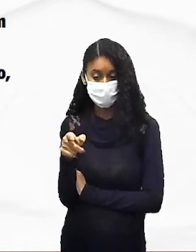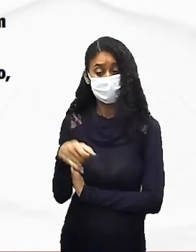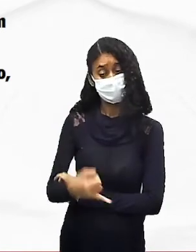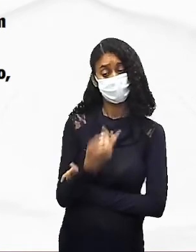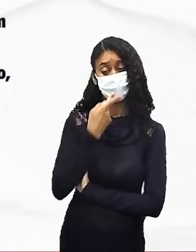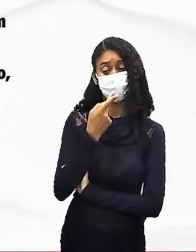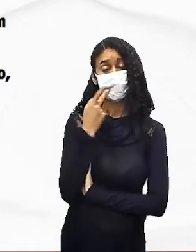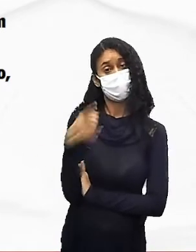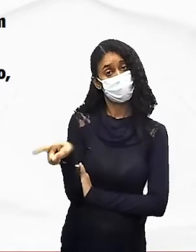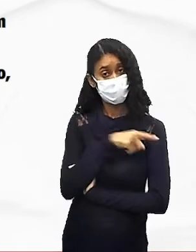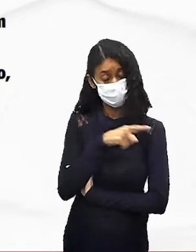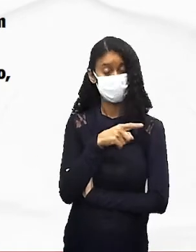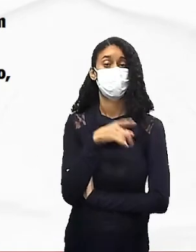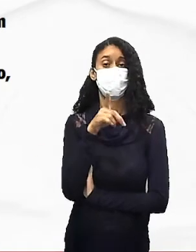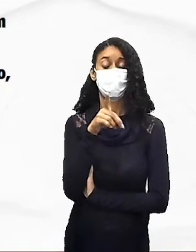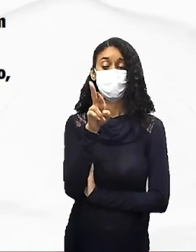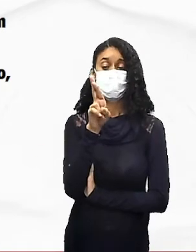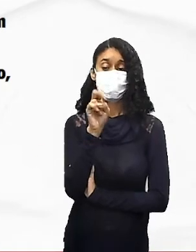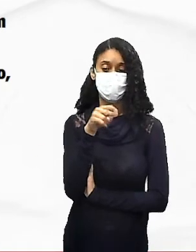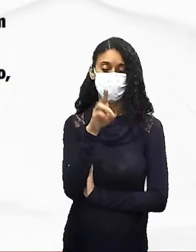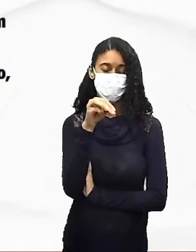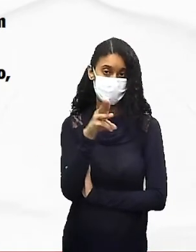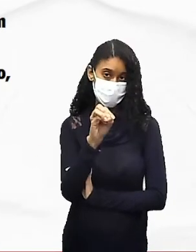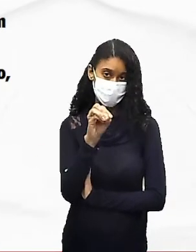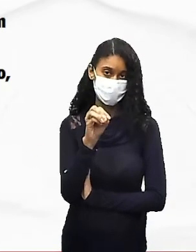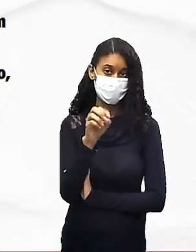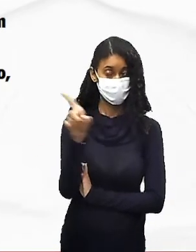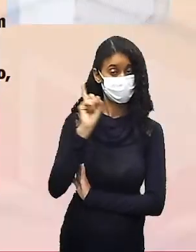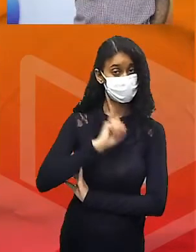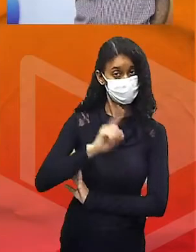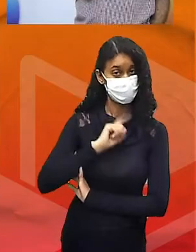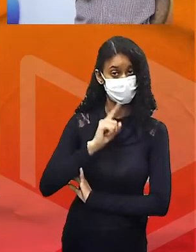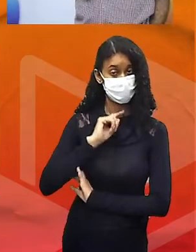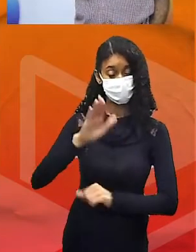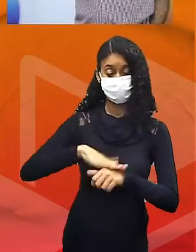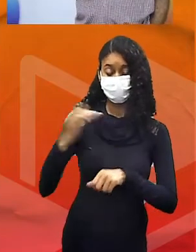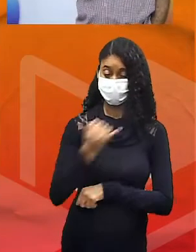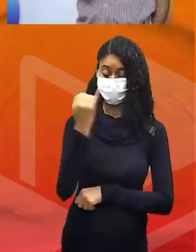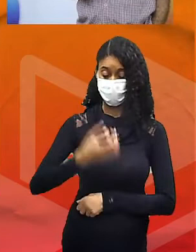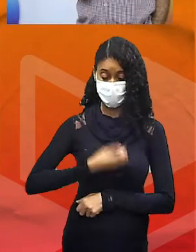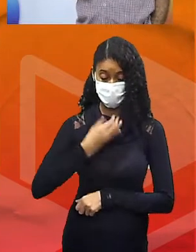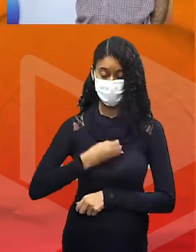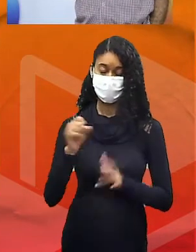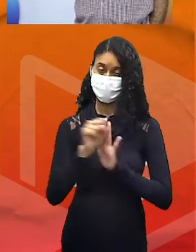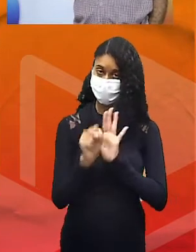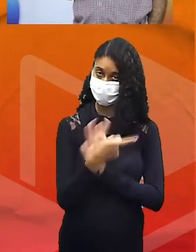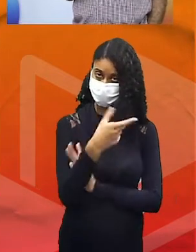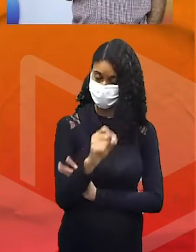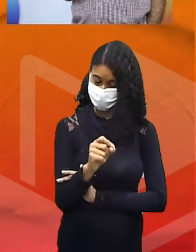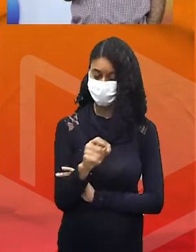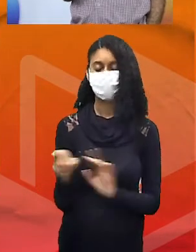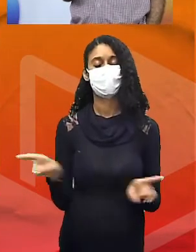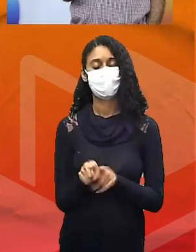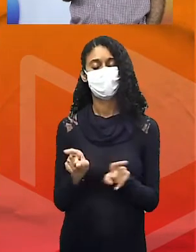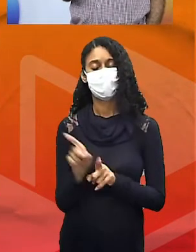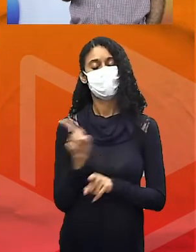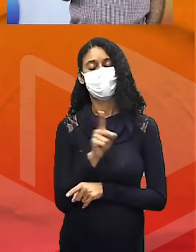o Mineiro Drummond foi o mais importante poeta do século XX, eu também não